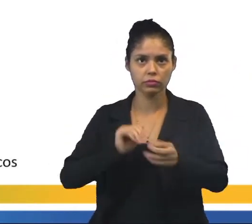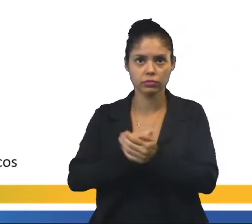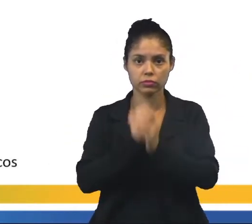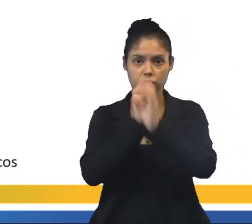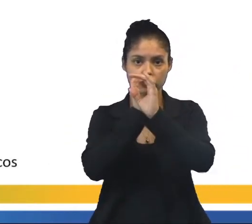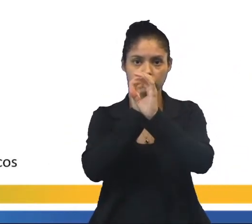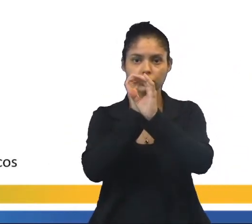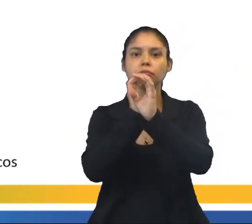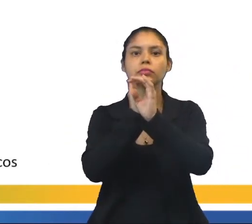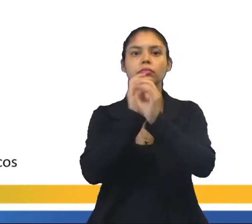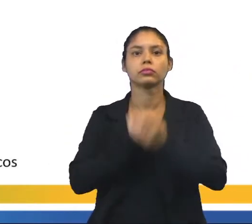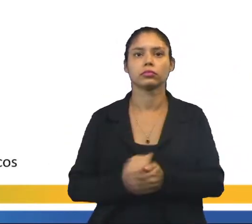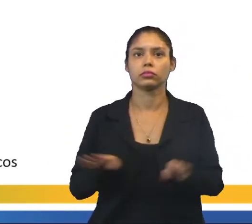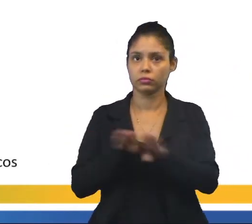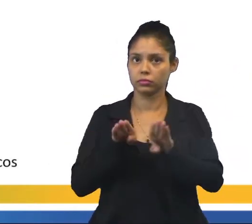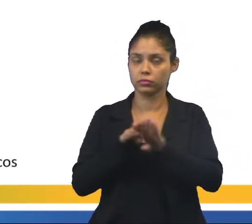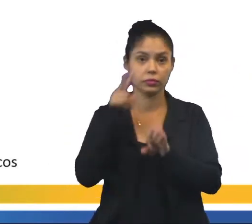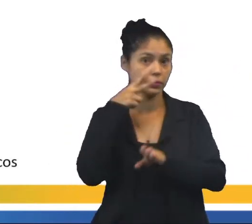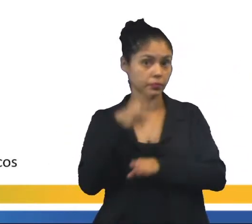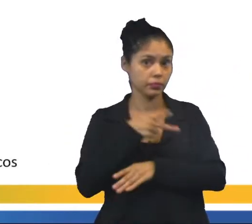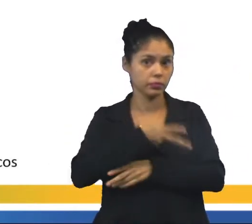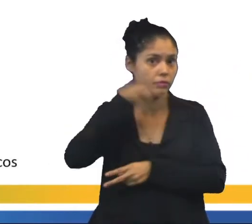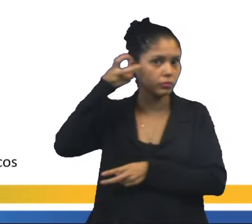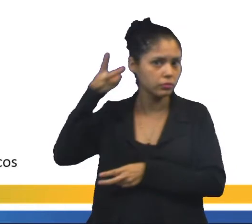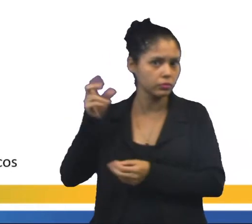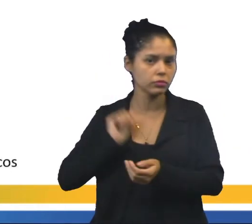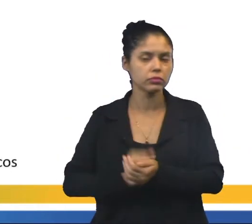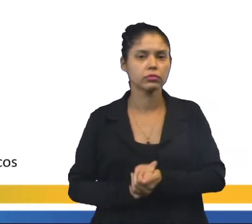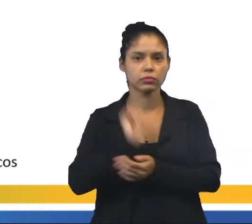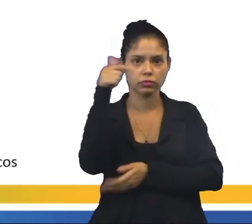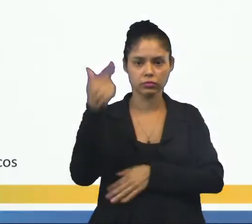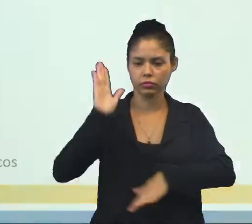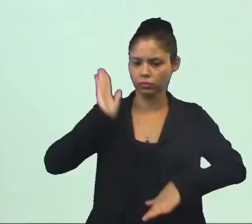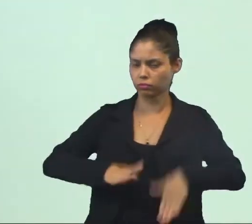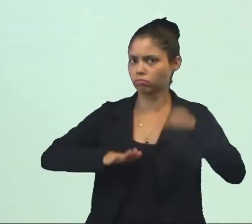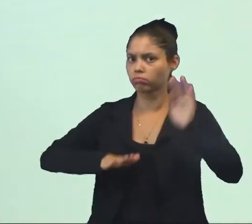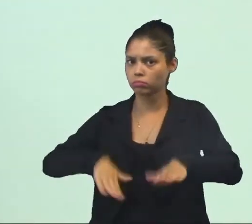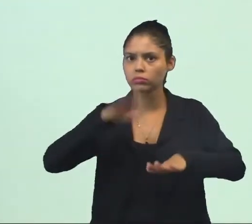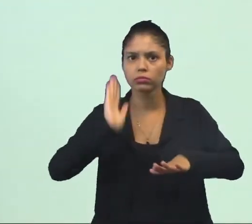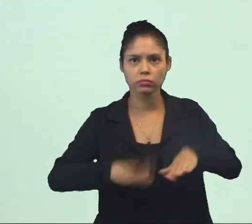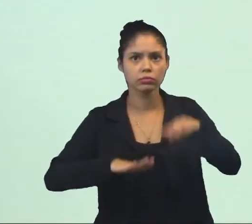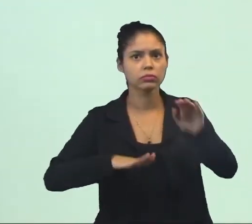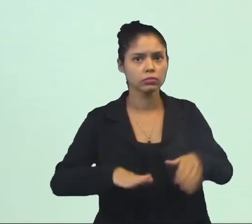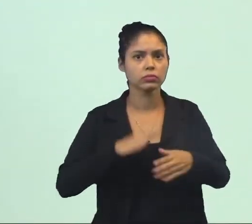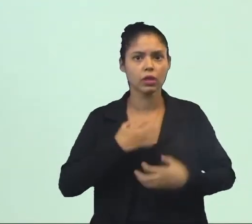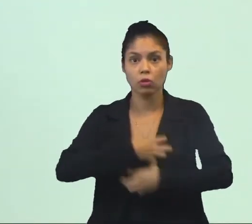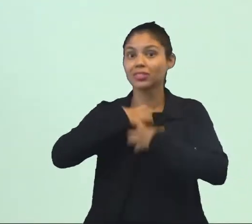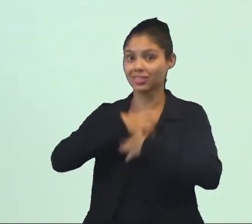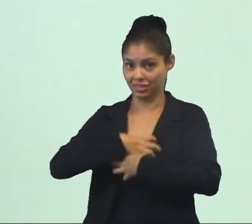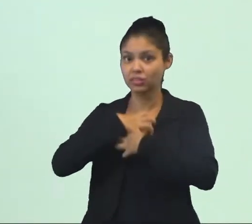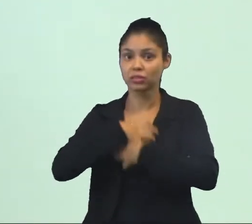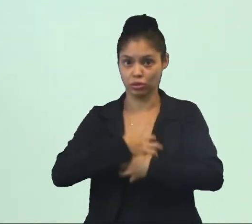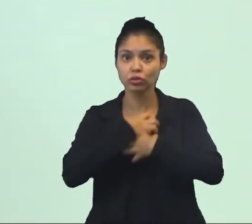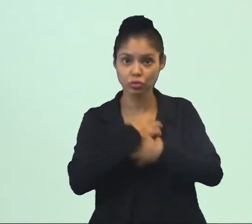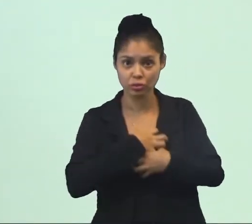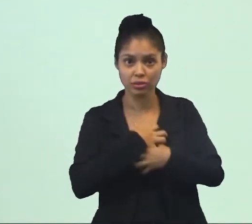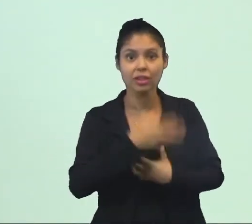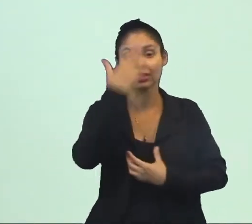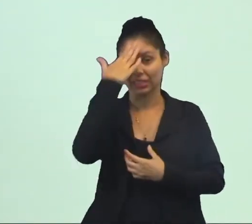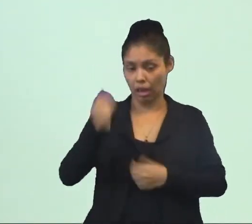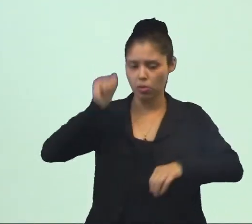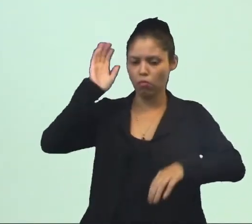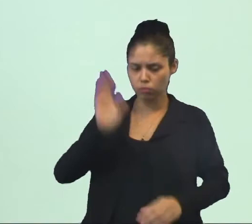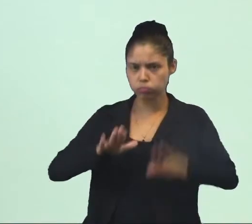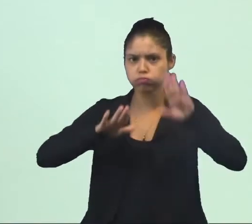você escuta um instrumento grave e um tambor tocando, você entende que aquilo ali é um tambor.